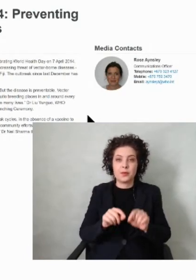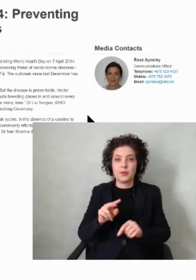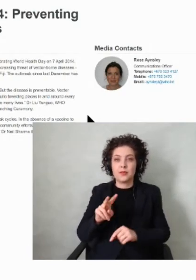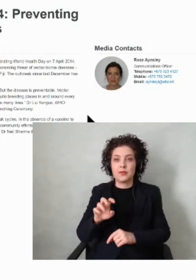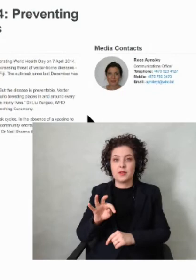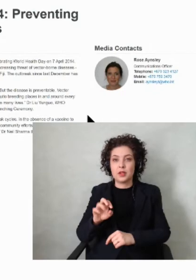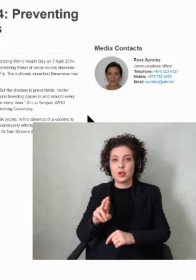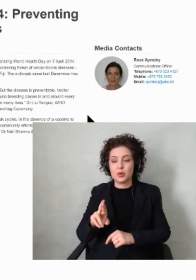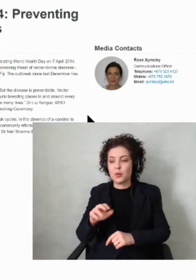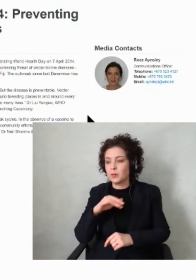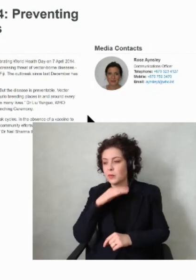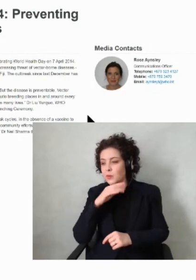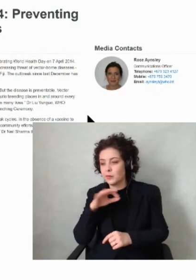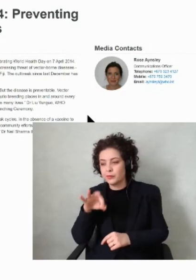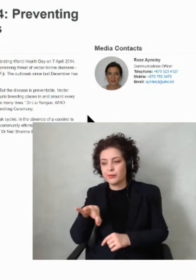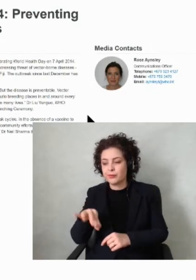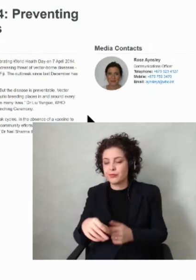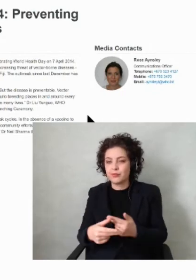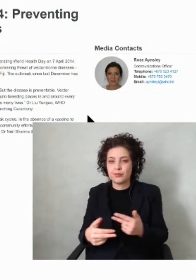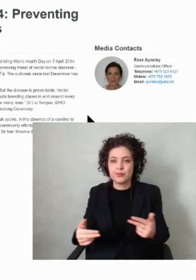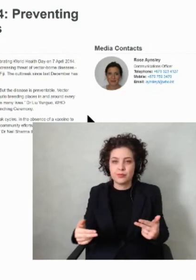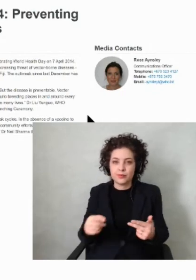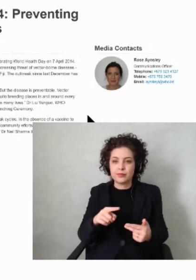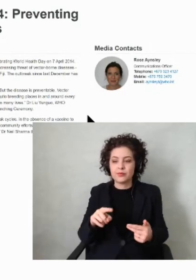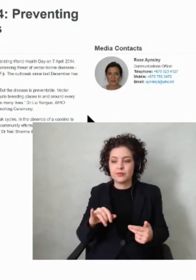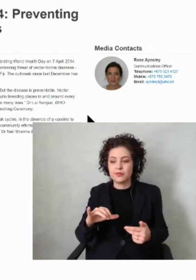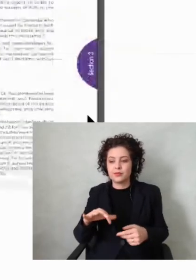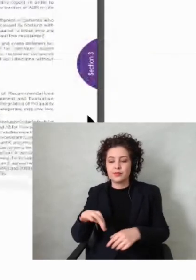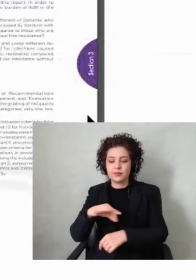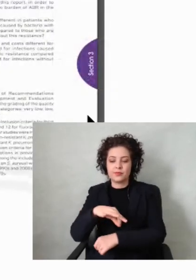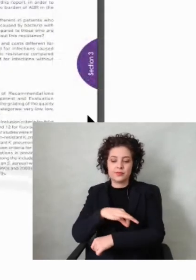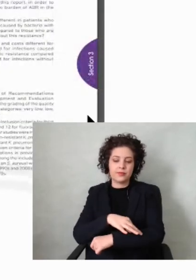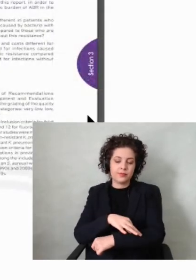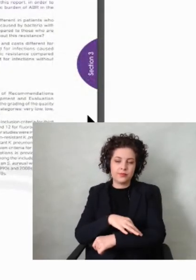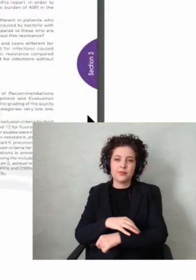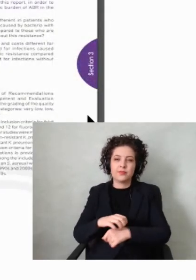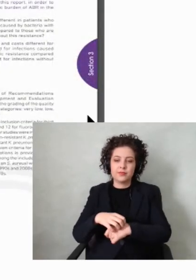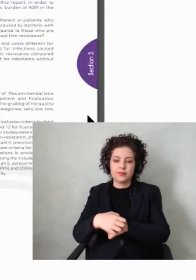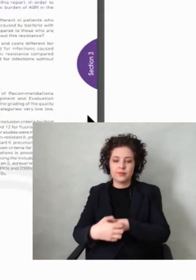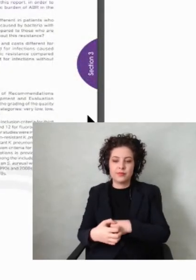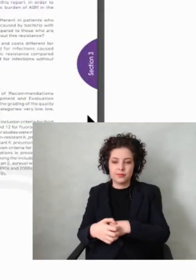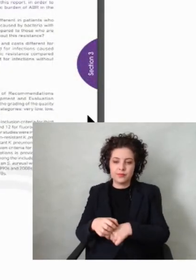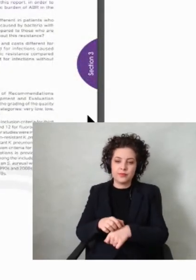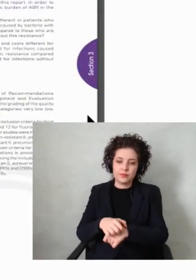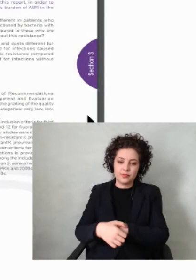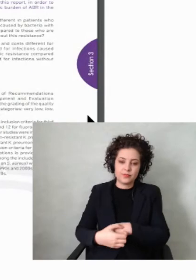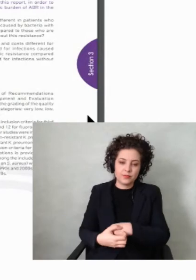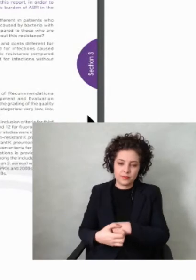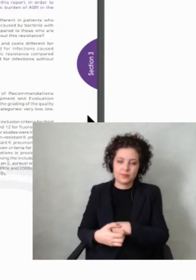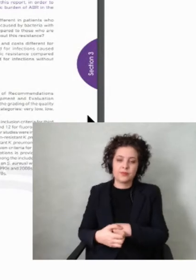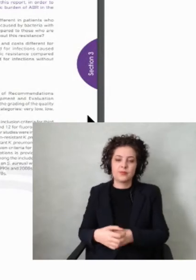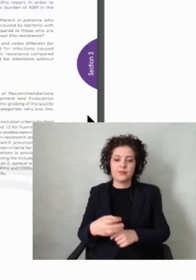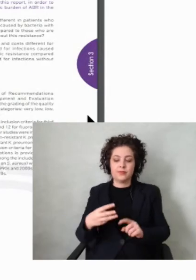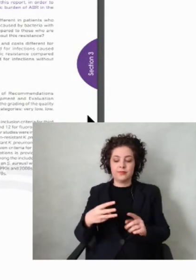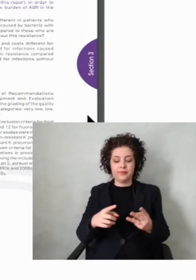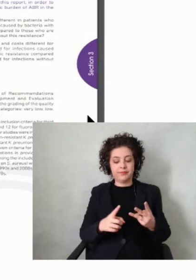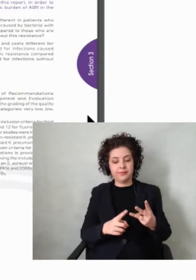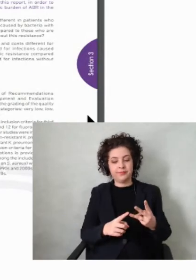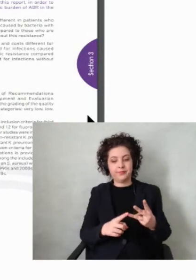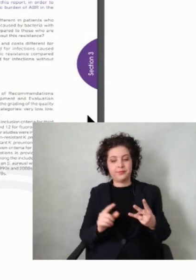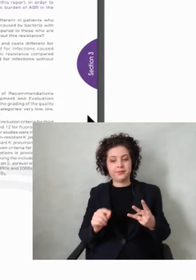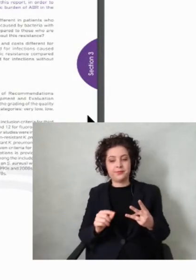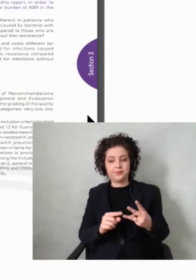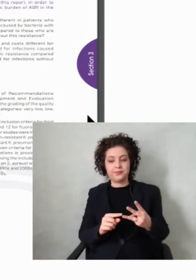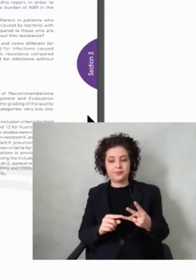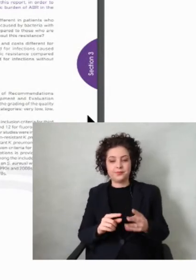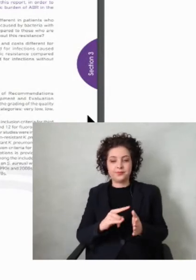tem aí Zika vírus, chikungunya. E o terceiro capítulo, esse documento da